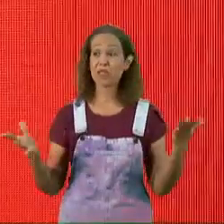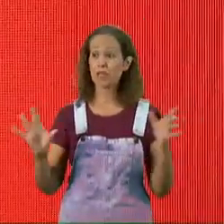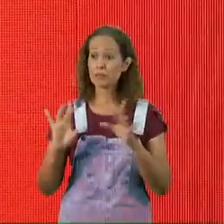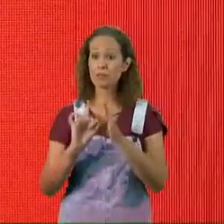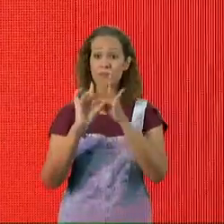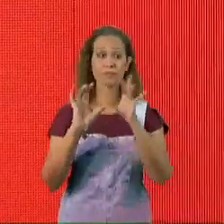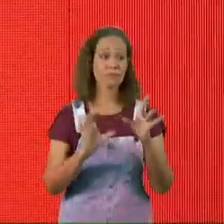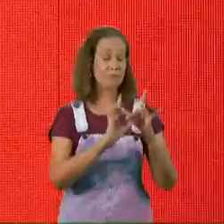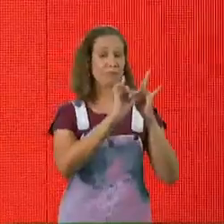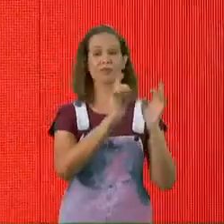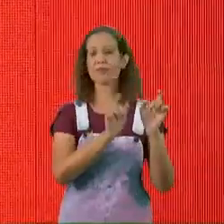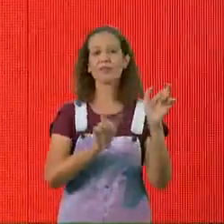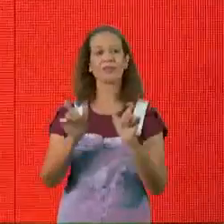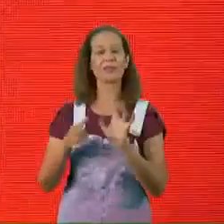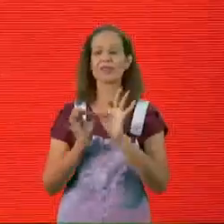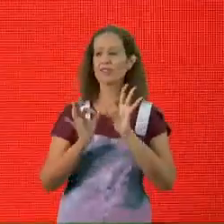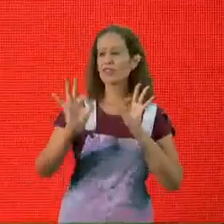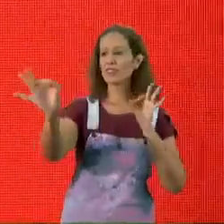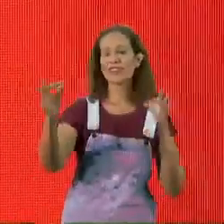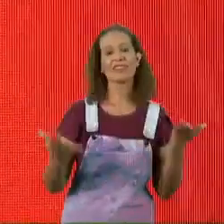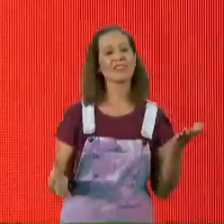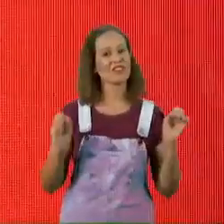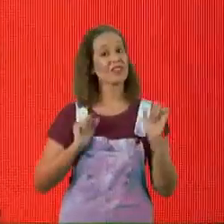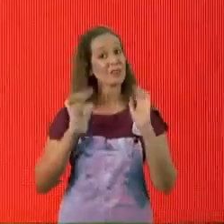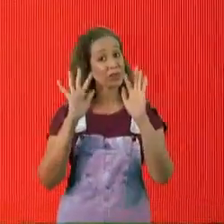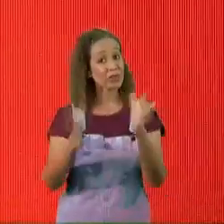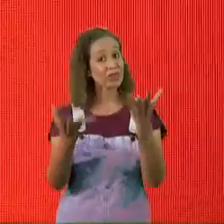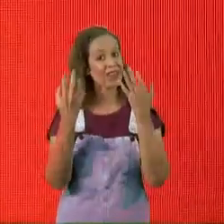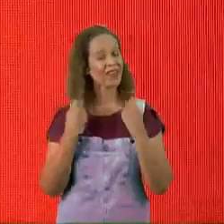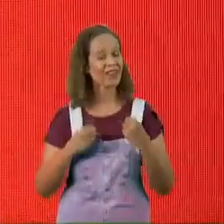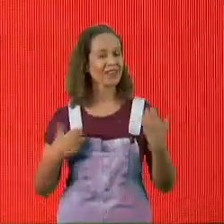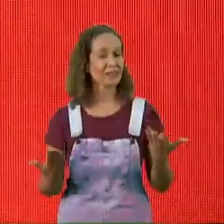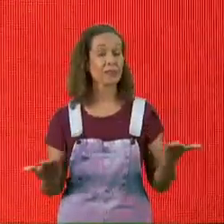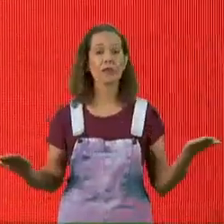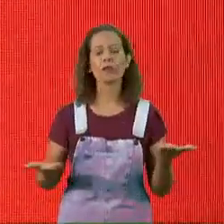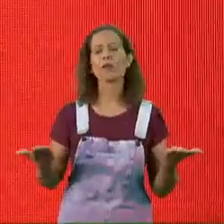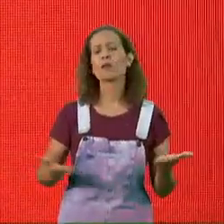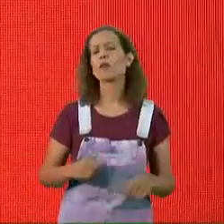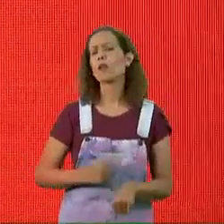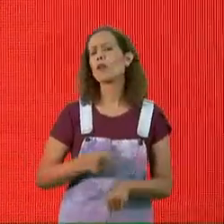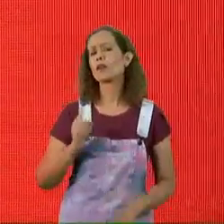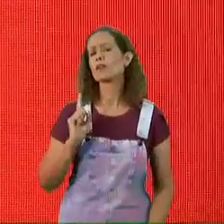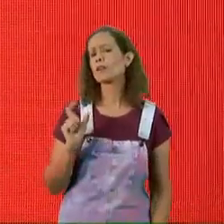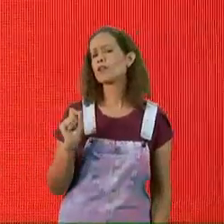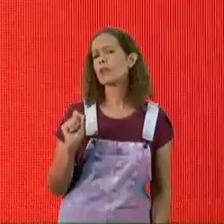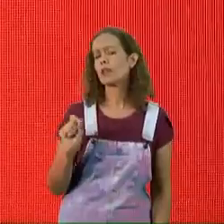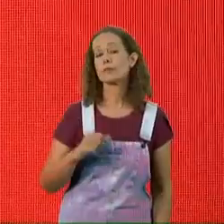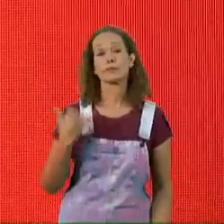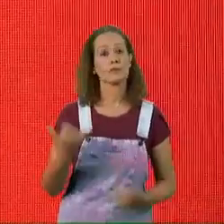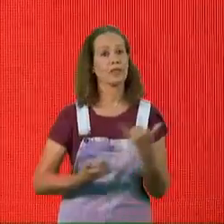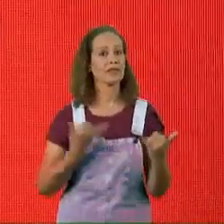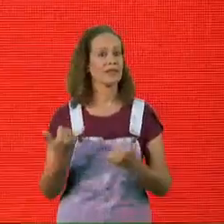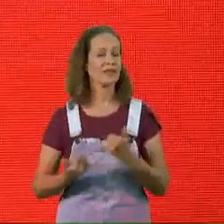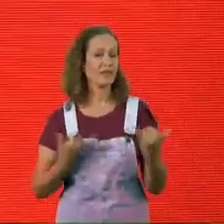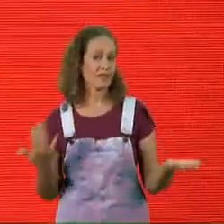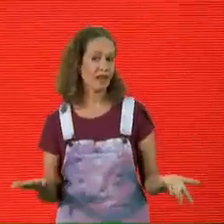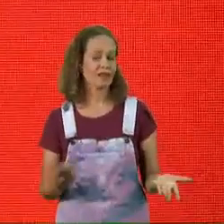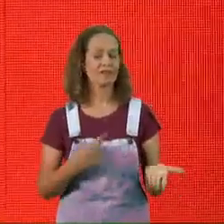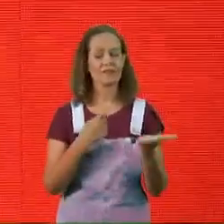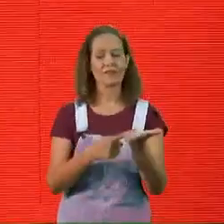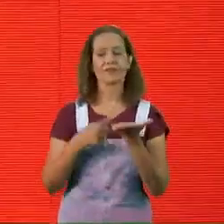pessoas tão distantes e ser tão grandemente abençoado. E agora é hora de brincar. Isso mesmo, eu quero chamar aqui as